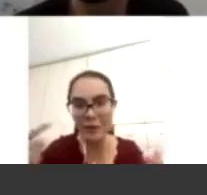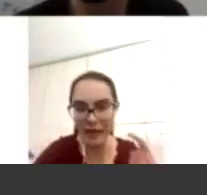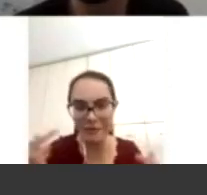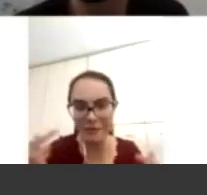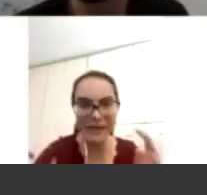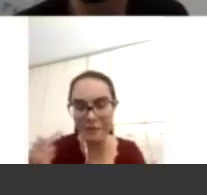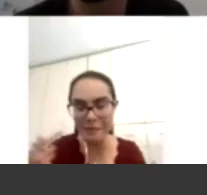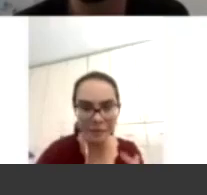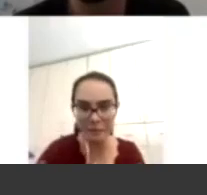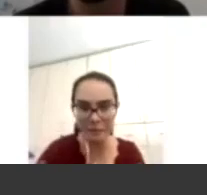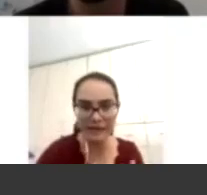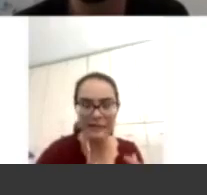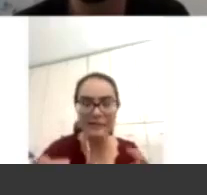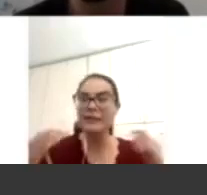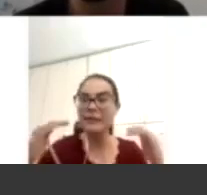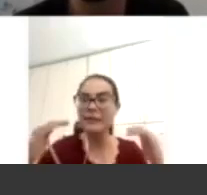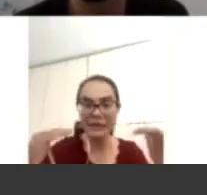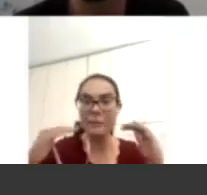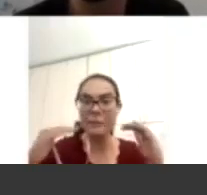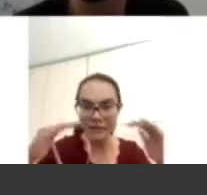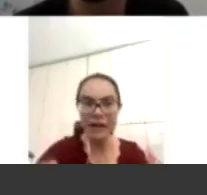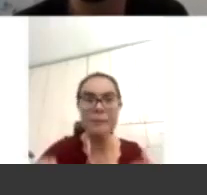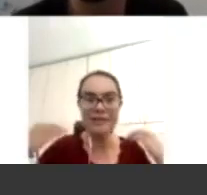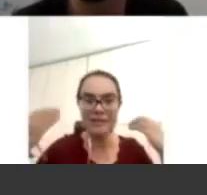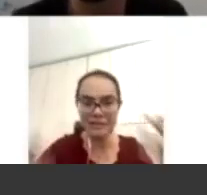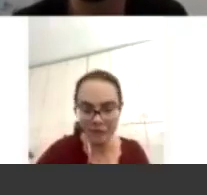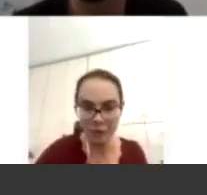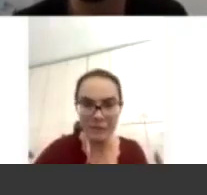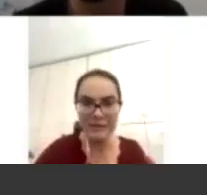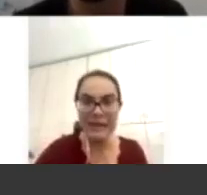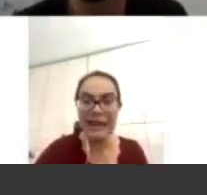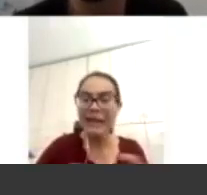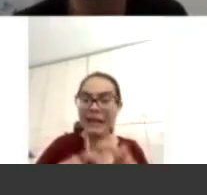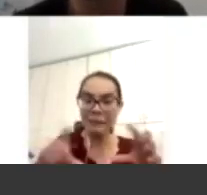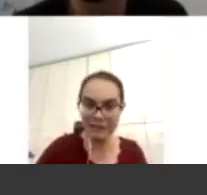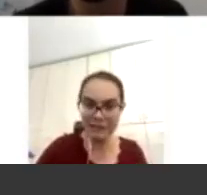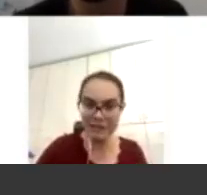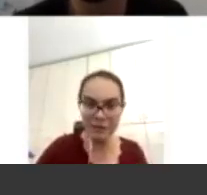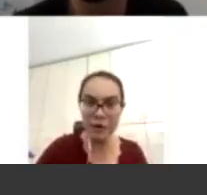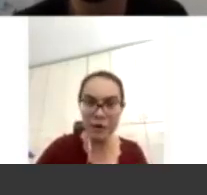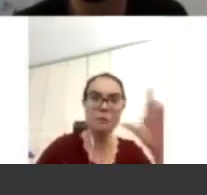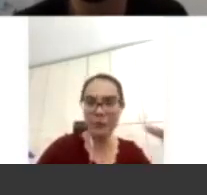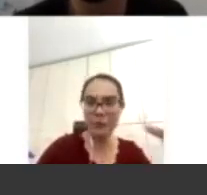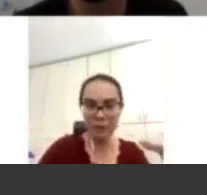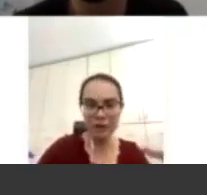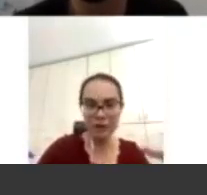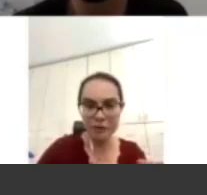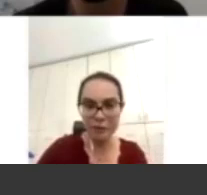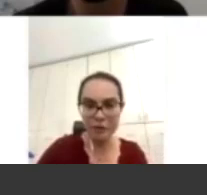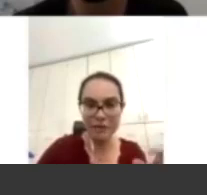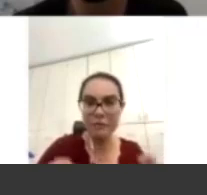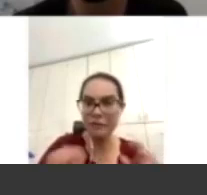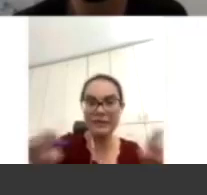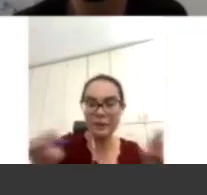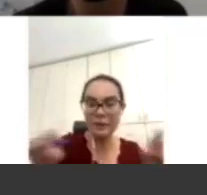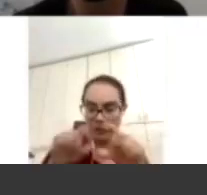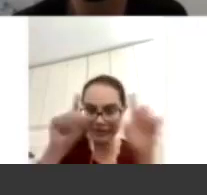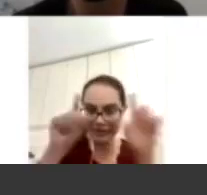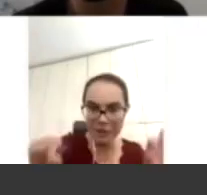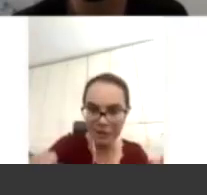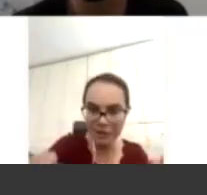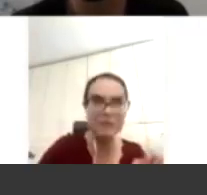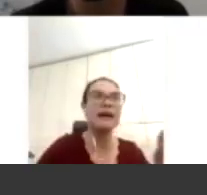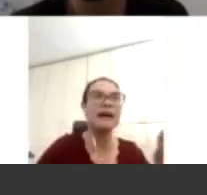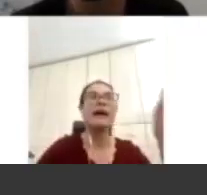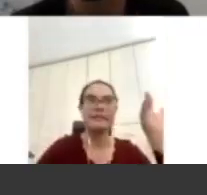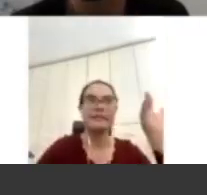está habituado no treinamento do PAC, para ir na página que é a página de sintomas. Lá na página de sintomas do PAC Monkeypox, por exemplo, vai ter uma